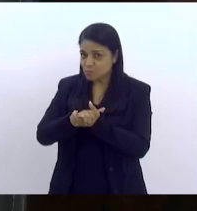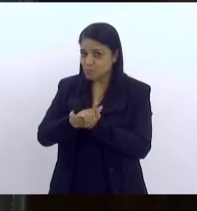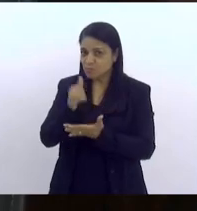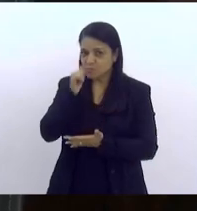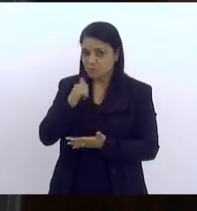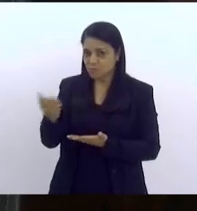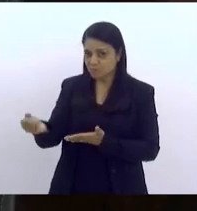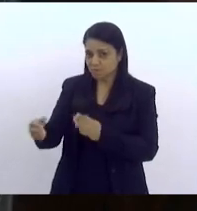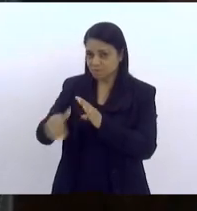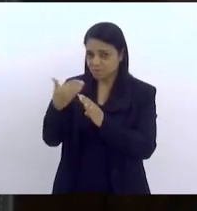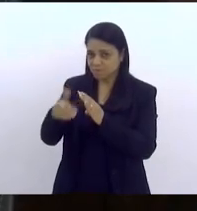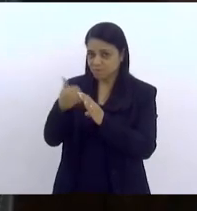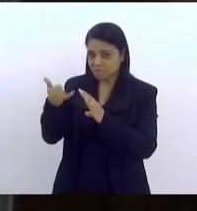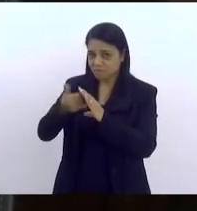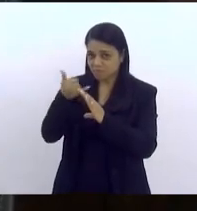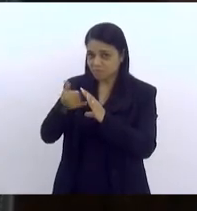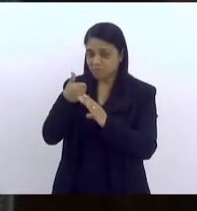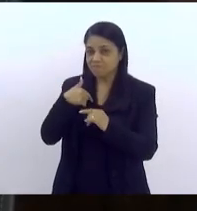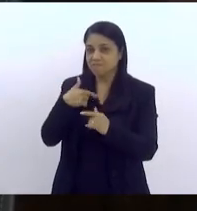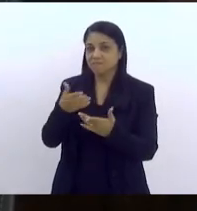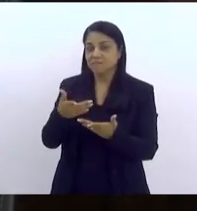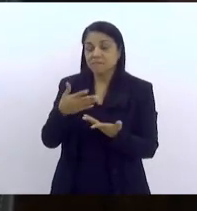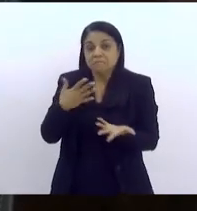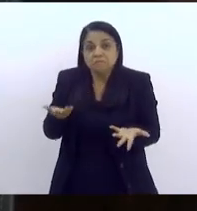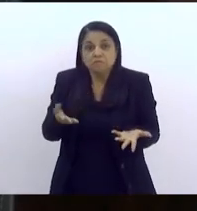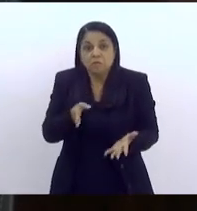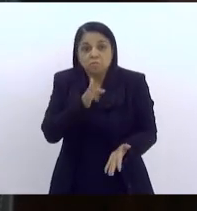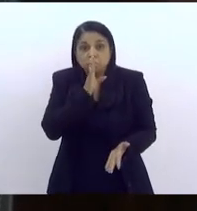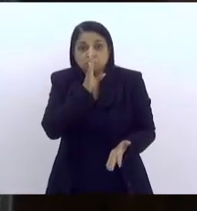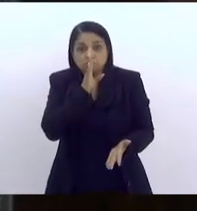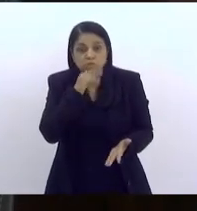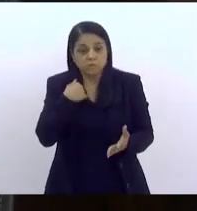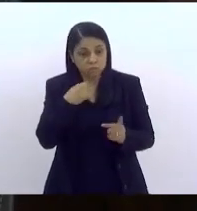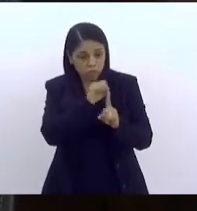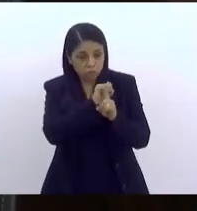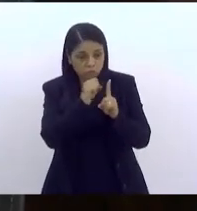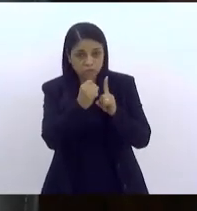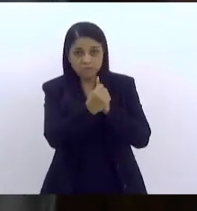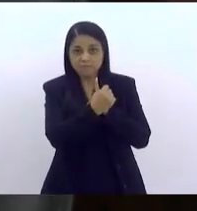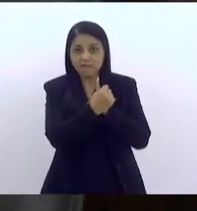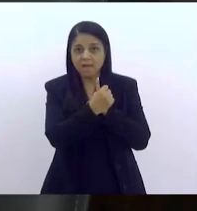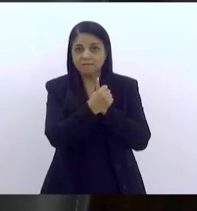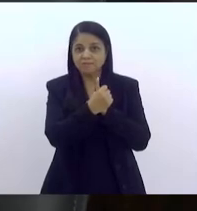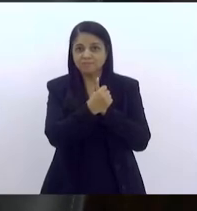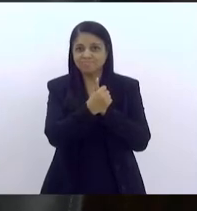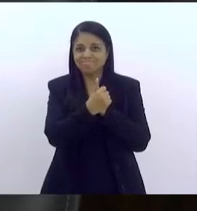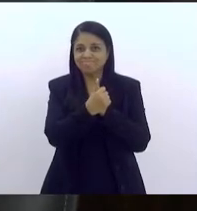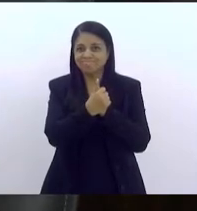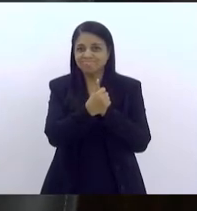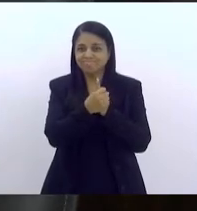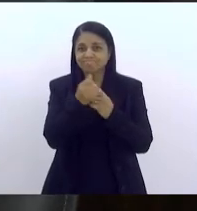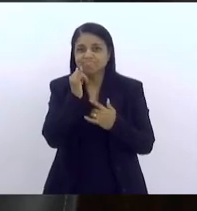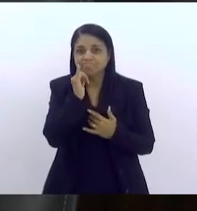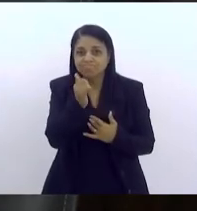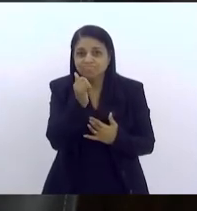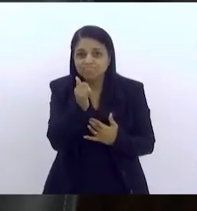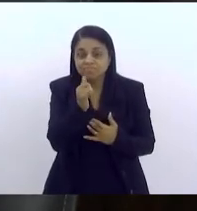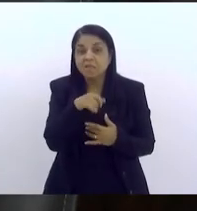Mas se nós não falarmos nós sociedade civil quem as falará